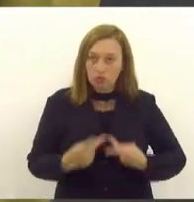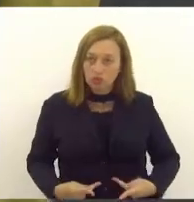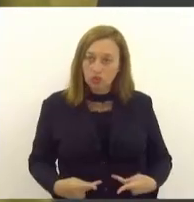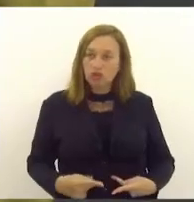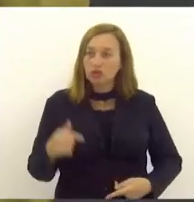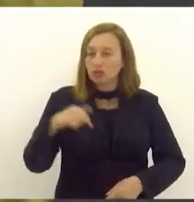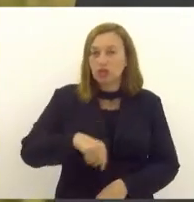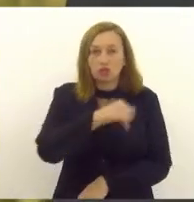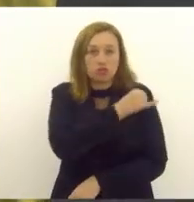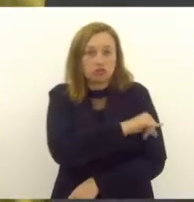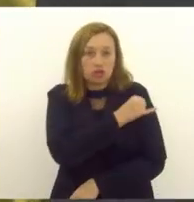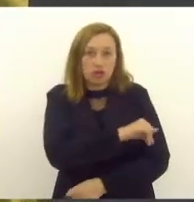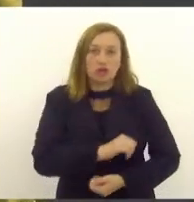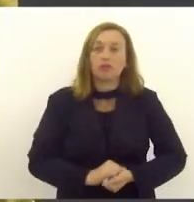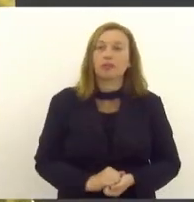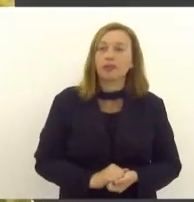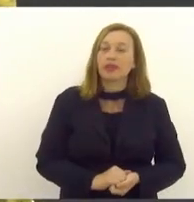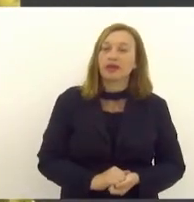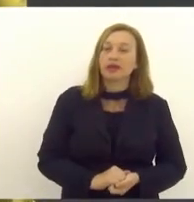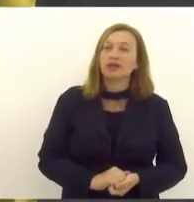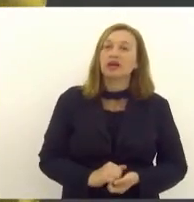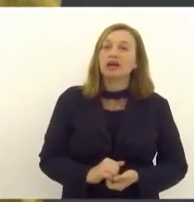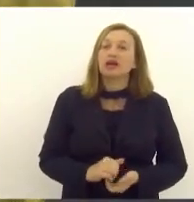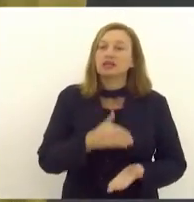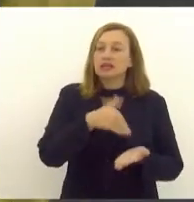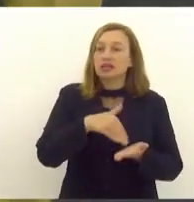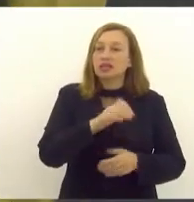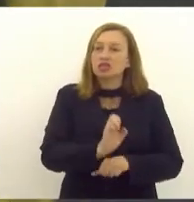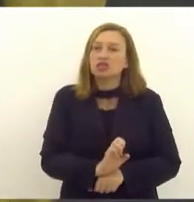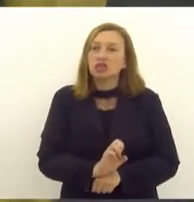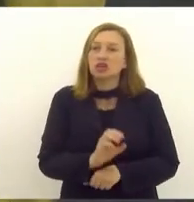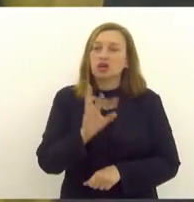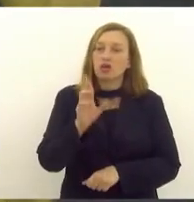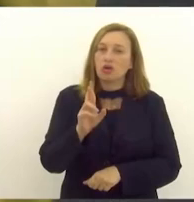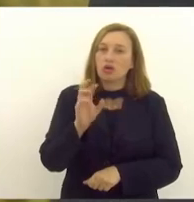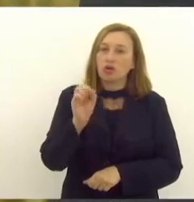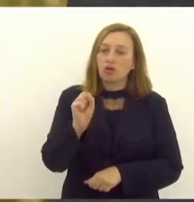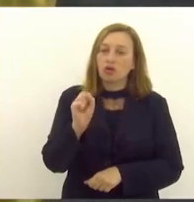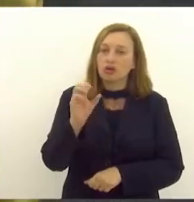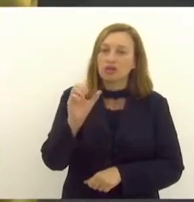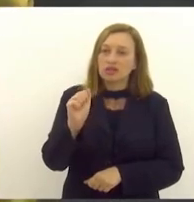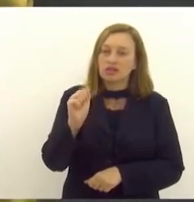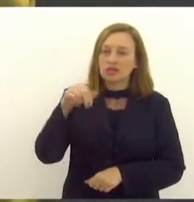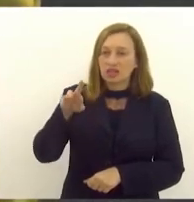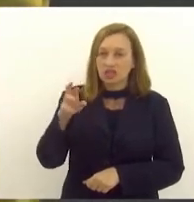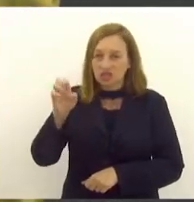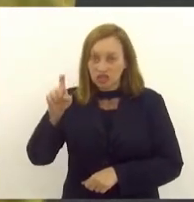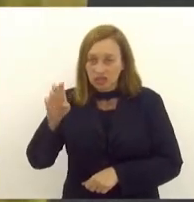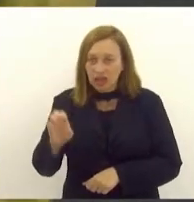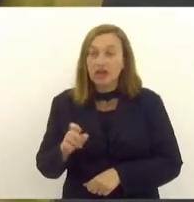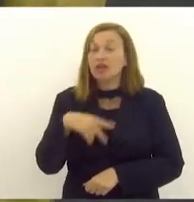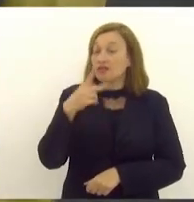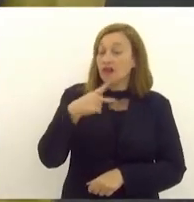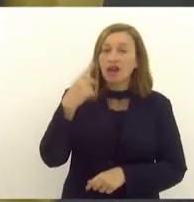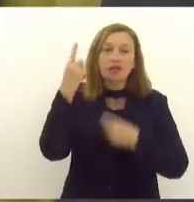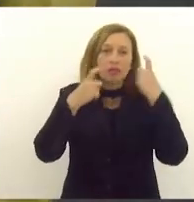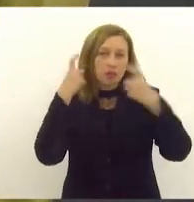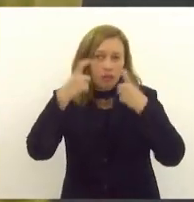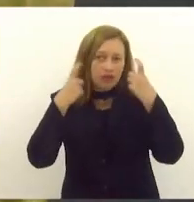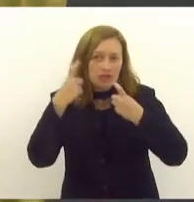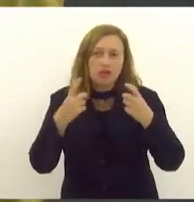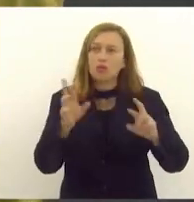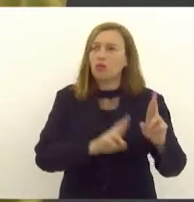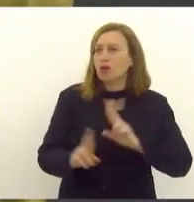daqui do Rio de Janeiro a Secretária Estadual Rosângela e falei exatamente a preocupação